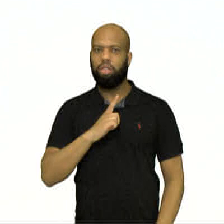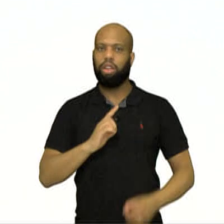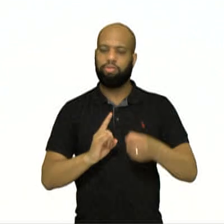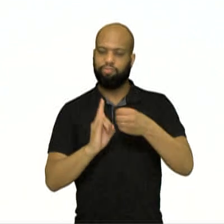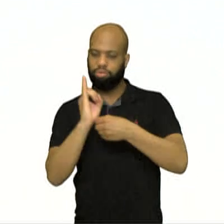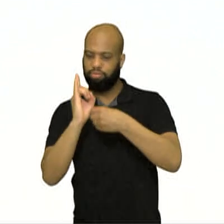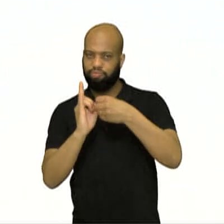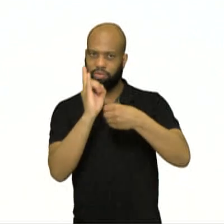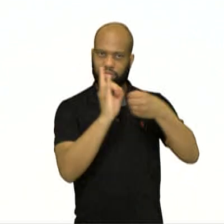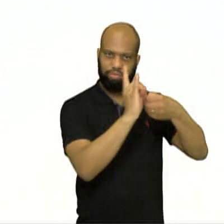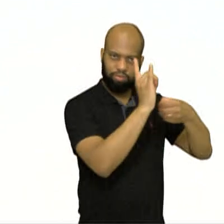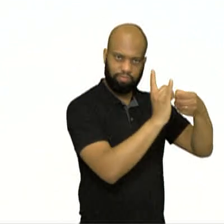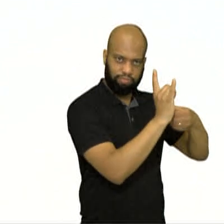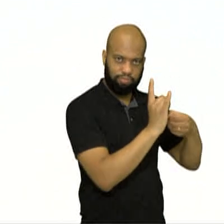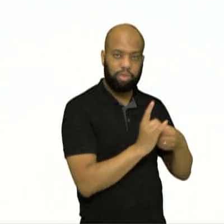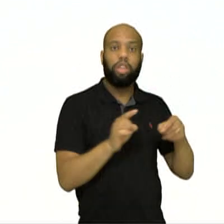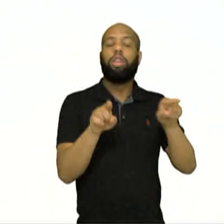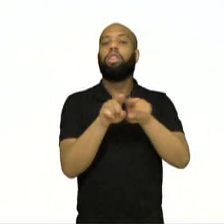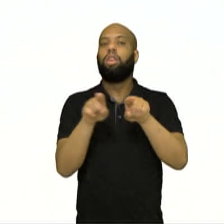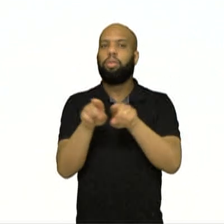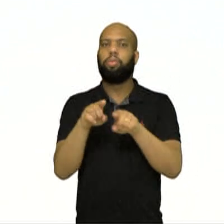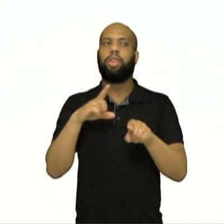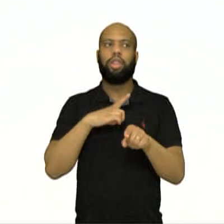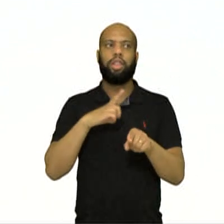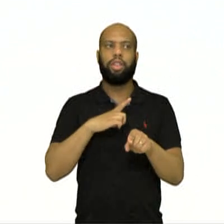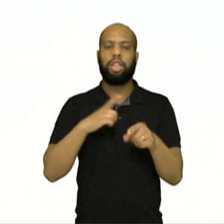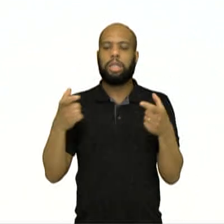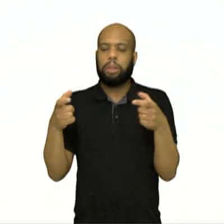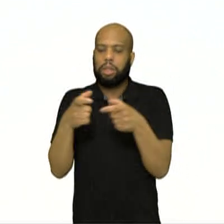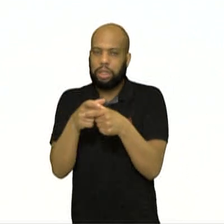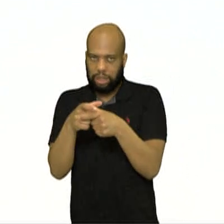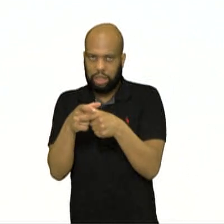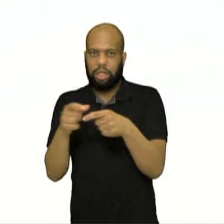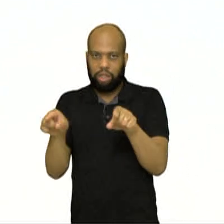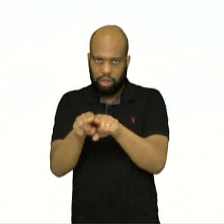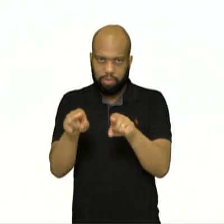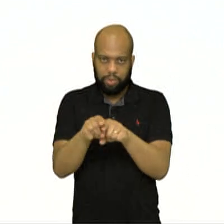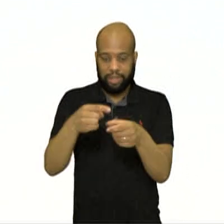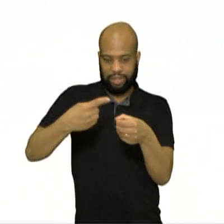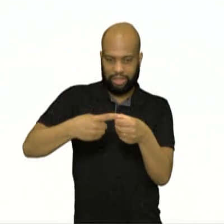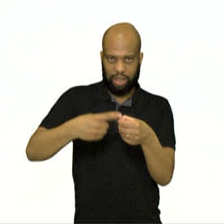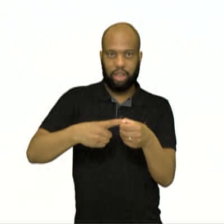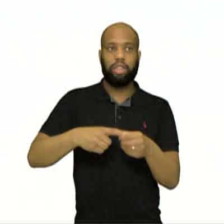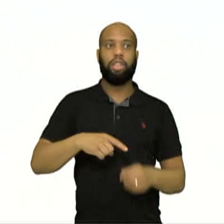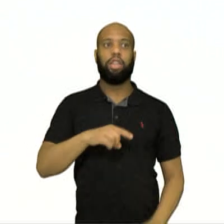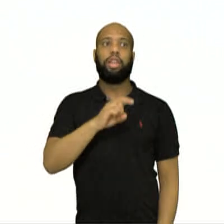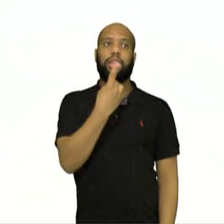grandes metrópoles, mas também nas pequenas cidades, né? E apenas